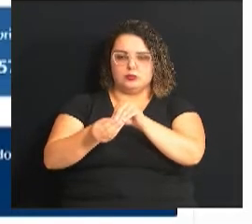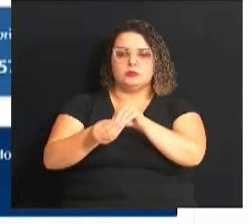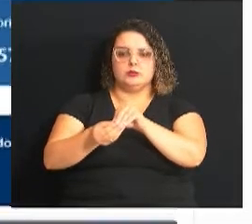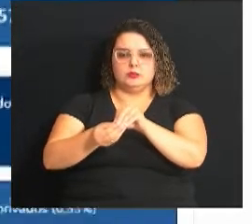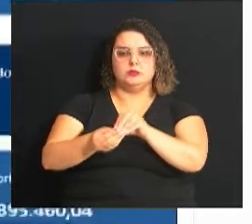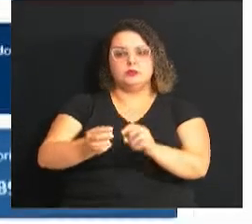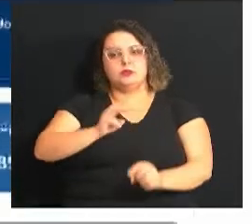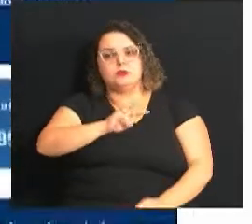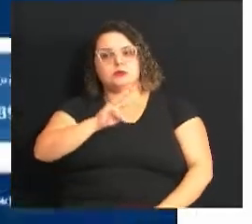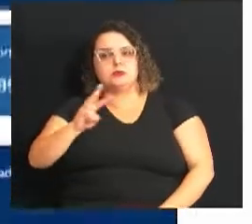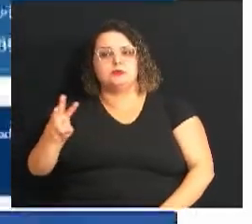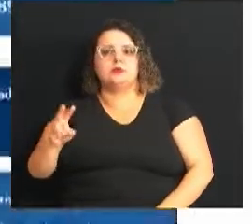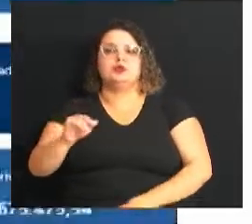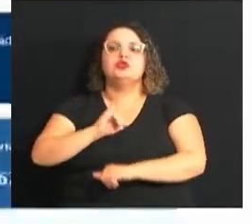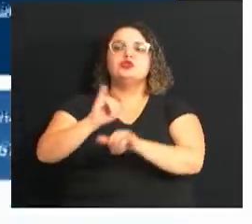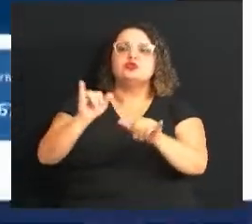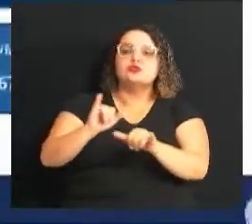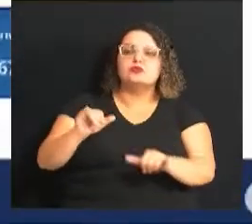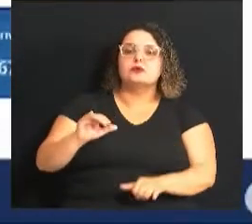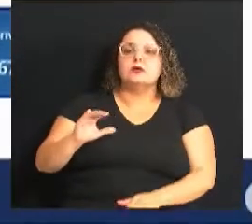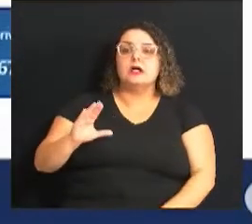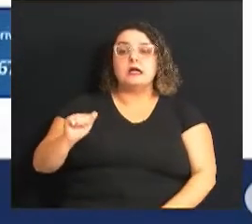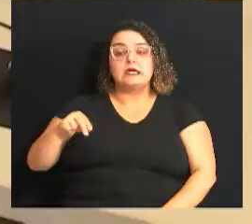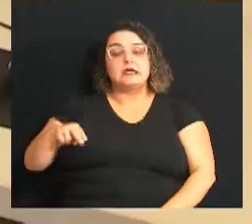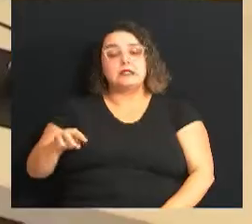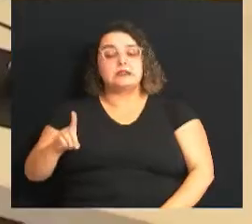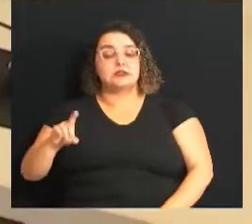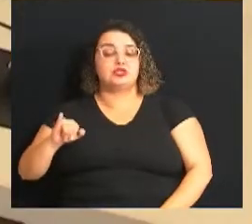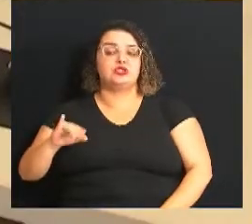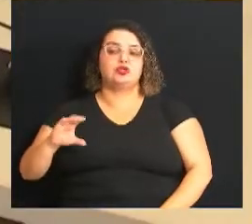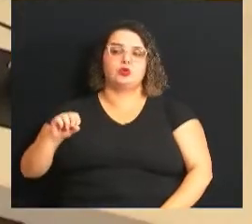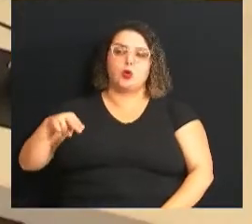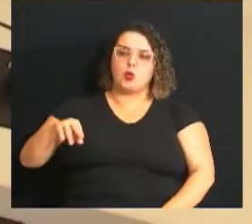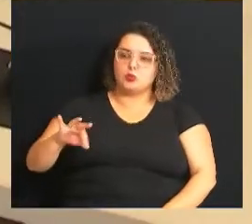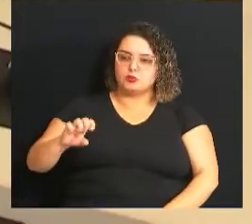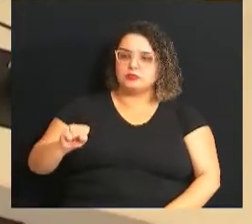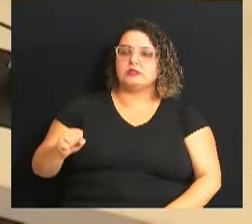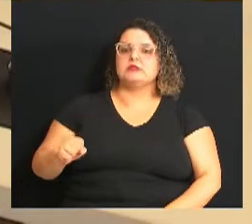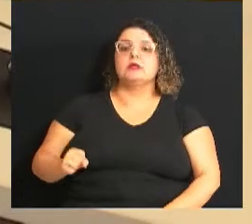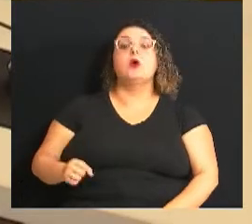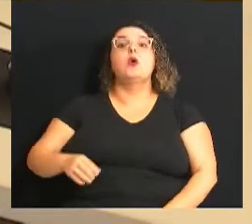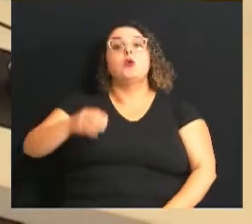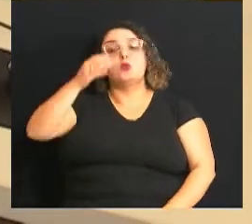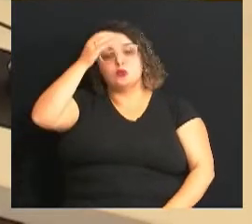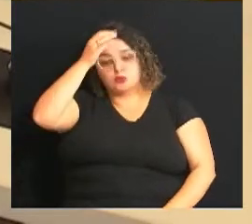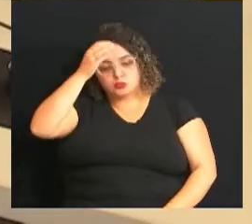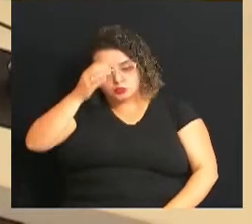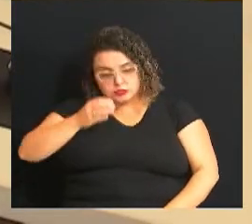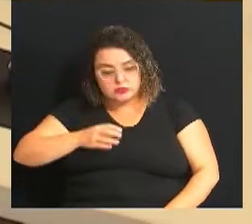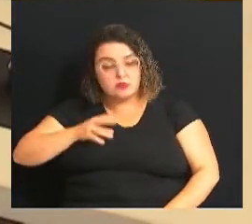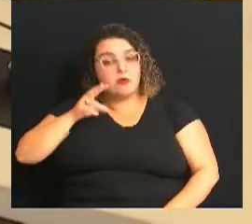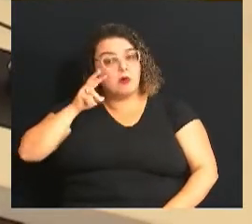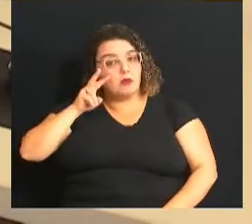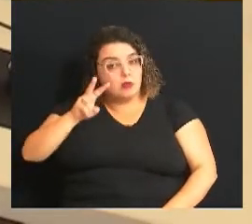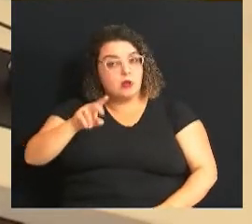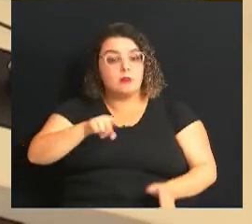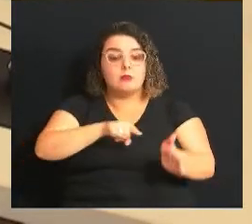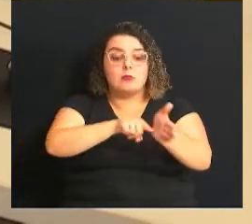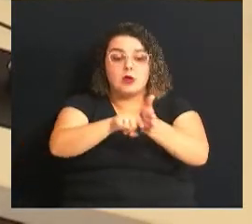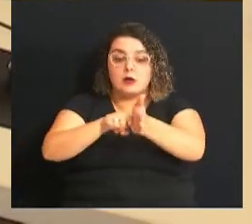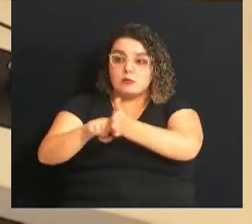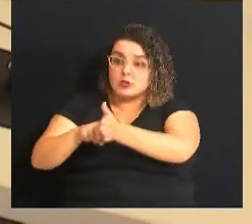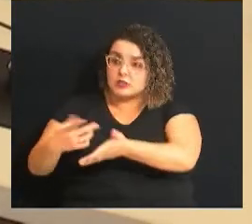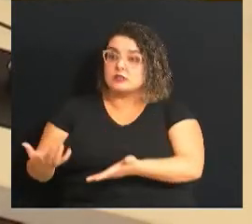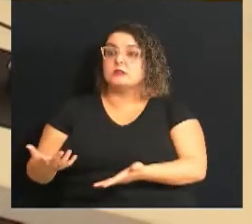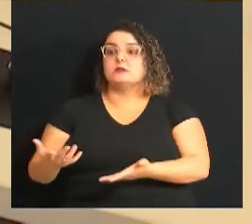Divulga Candicontas. É muito intuitivo, eu reforço, o cidadão deve se valer dela para poder pesquisar o candidato para